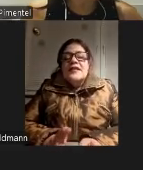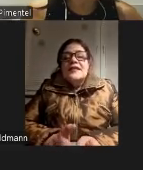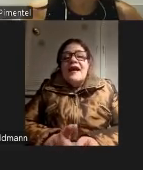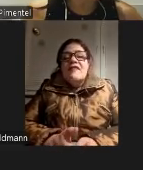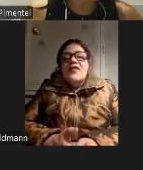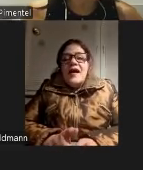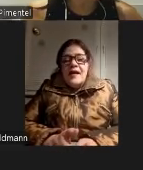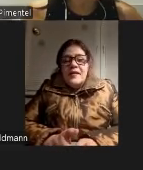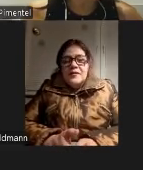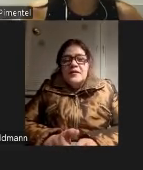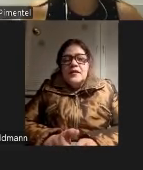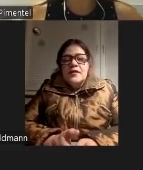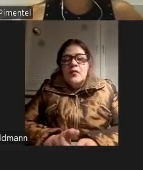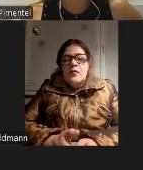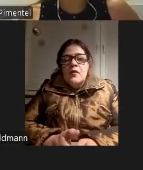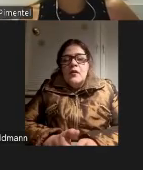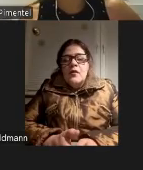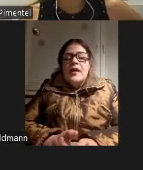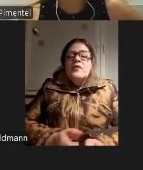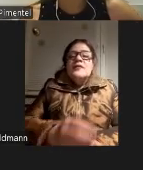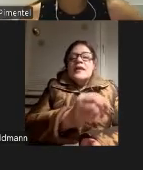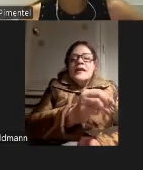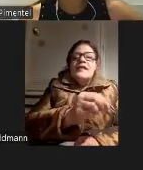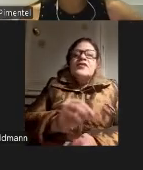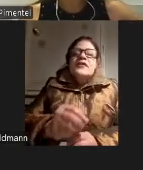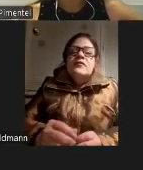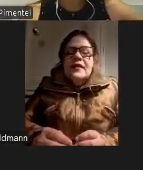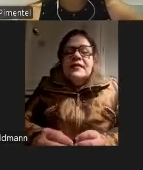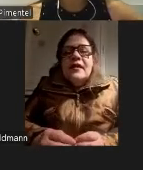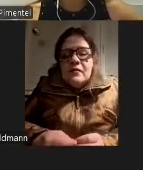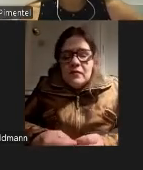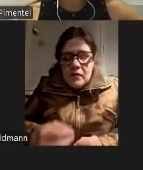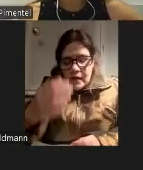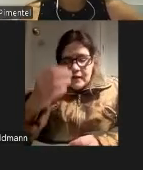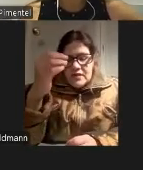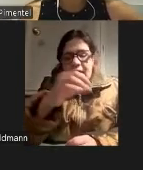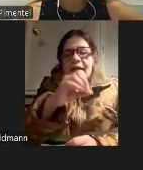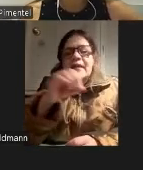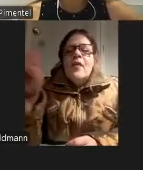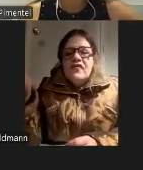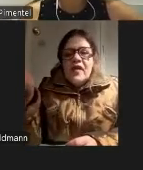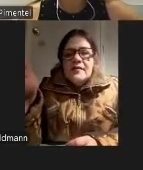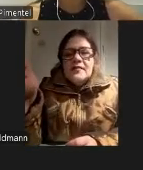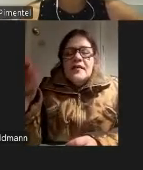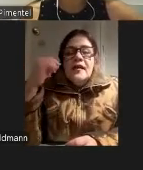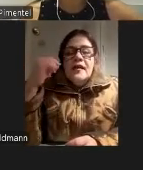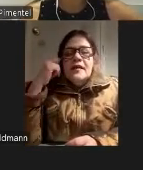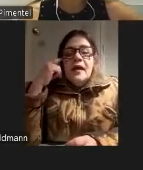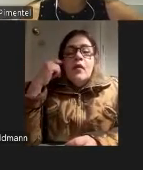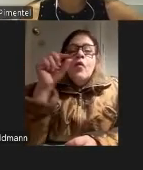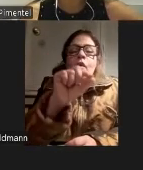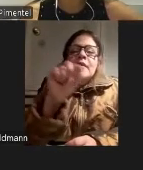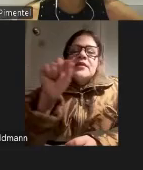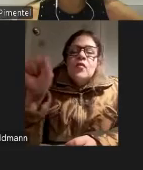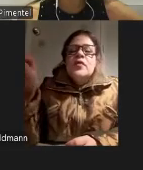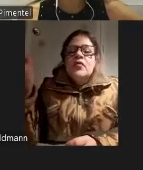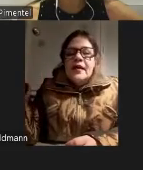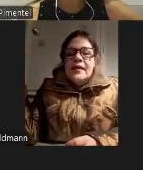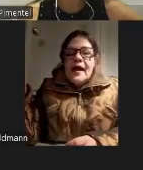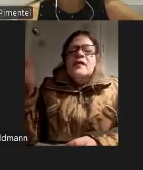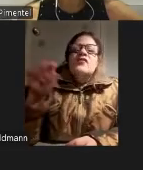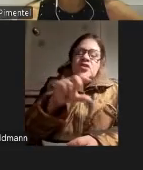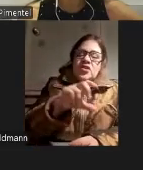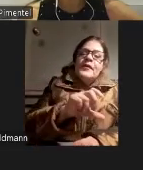tendência é você travar, entendeu? É. Porque quando você lê, você não tem que ter você Uma está lendo uma fluidez, né? frase. É. Então, o homem subiu